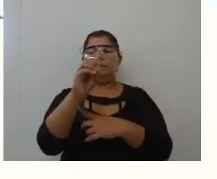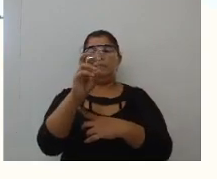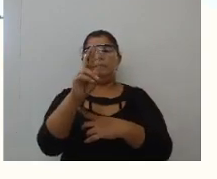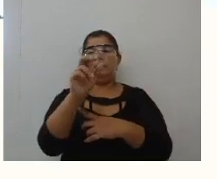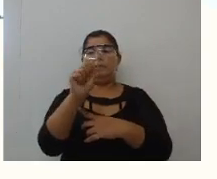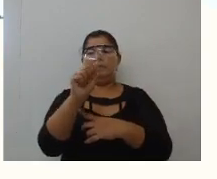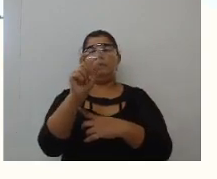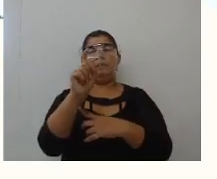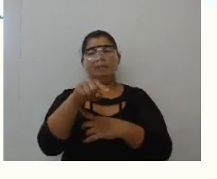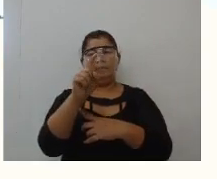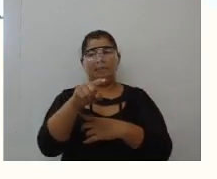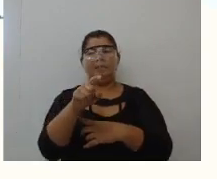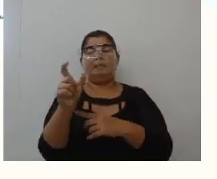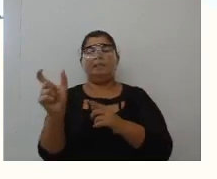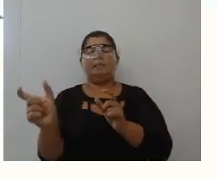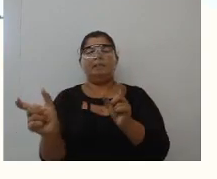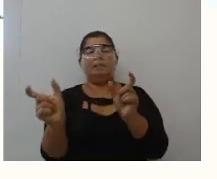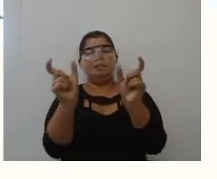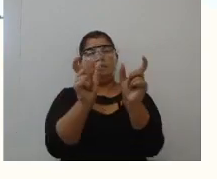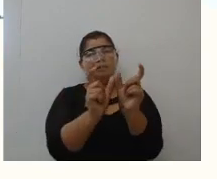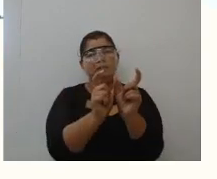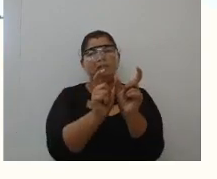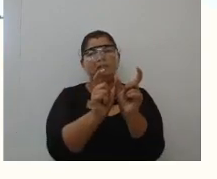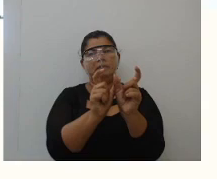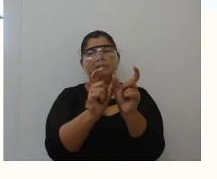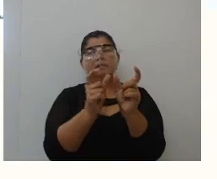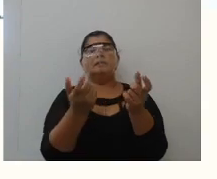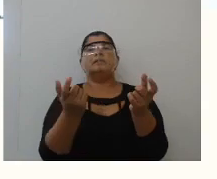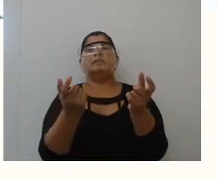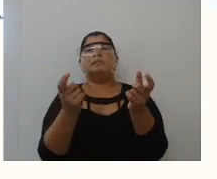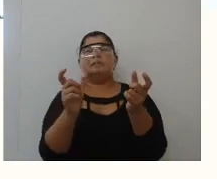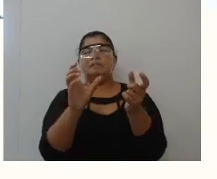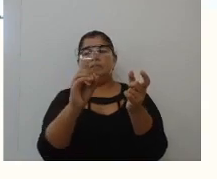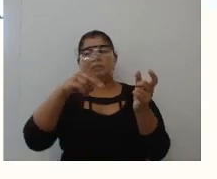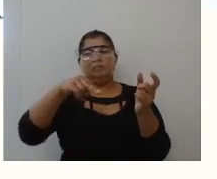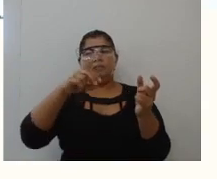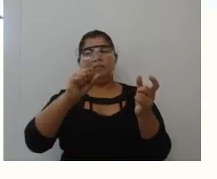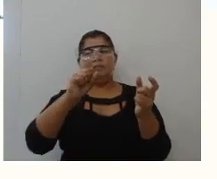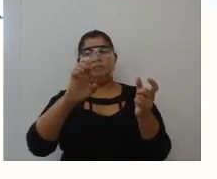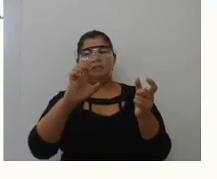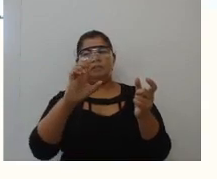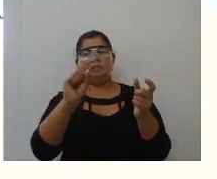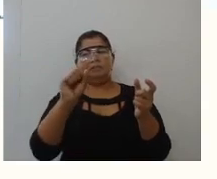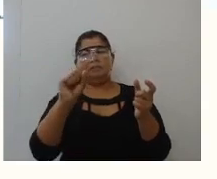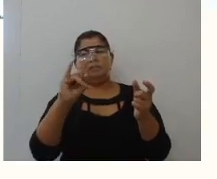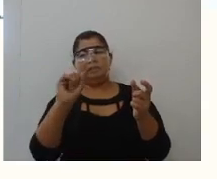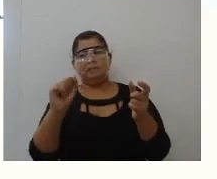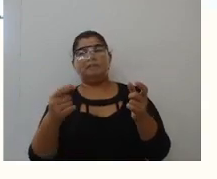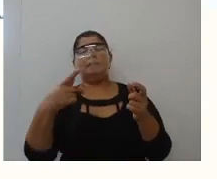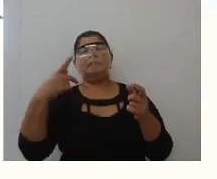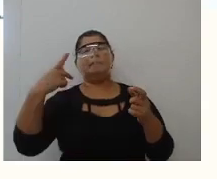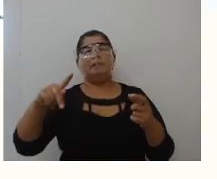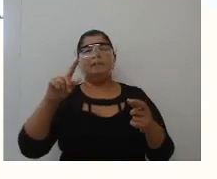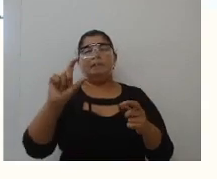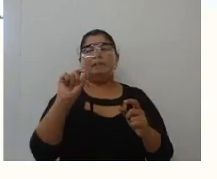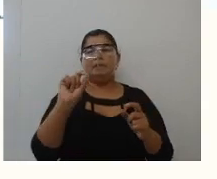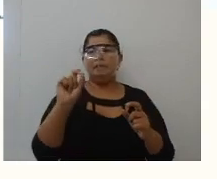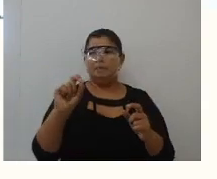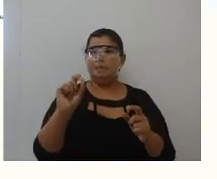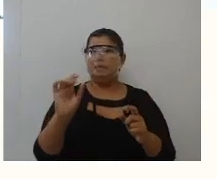conjunção concessiva, né, a ideia de concessão, o para que, conjunção final, e lá embaixo o para, ó.